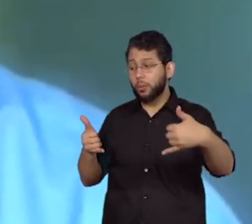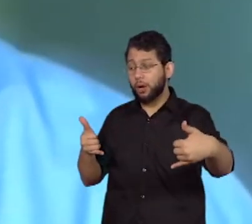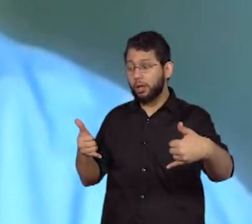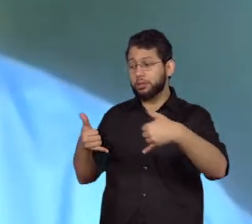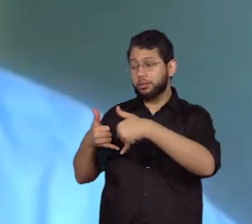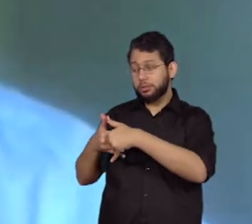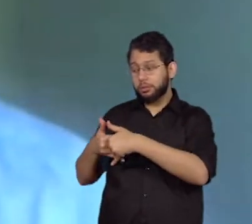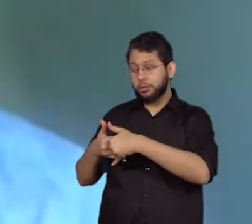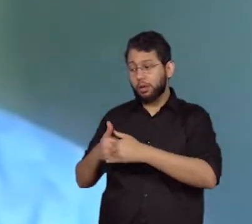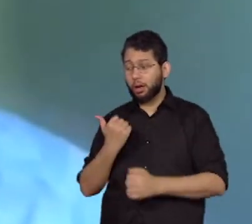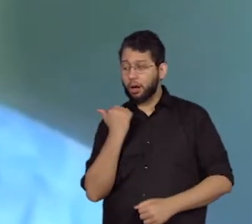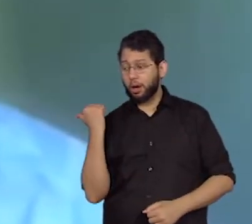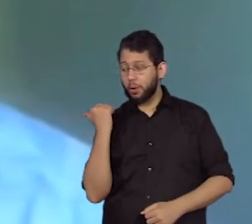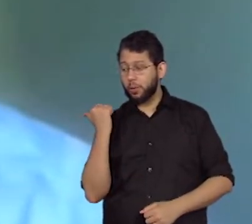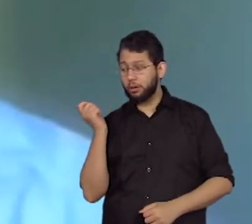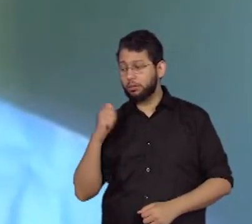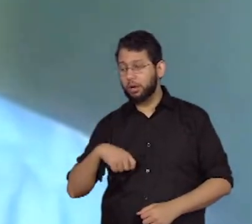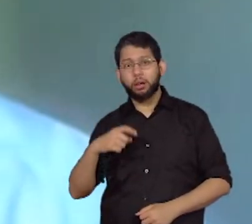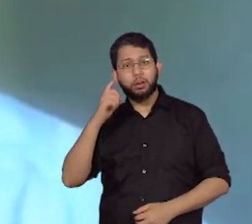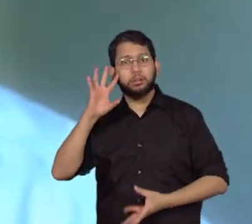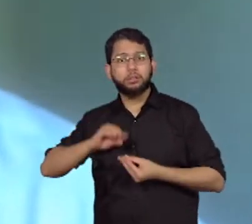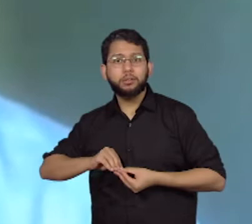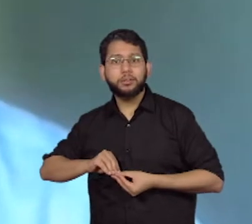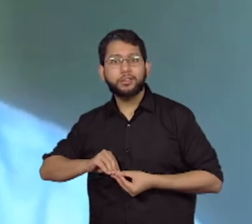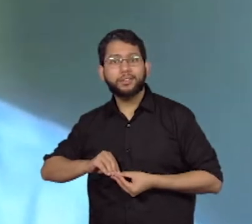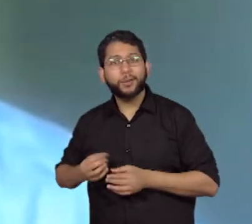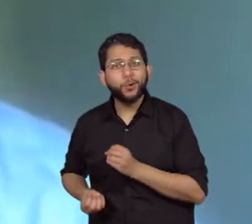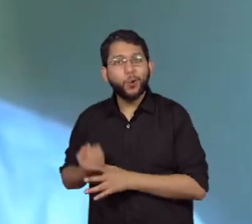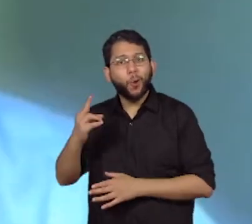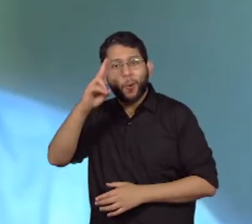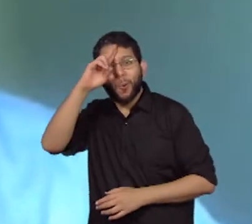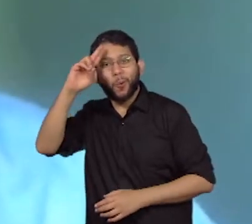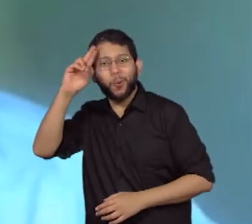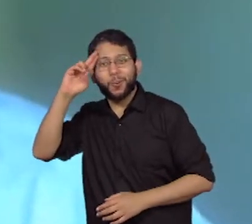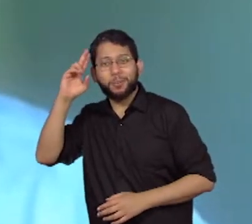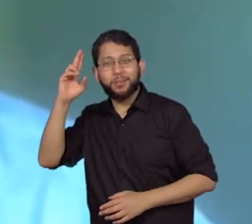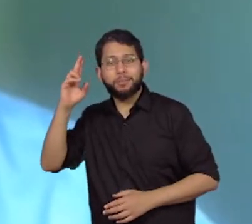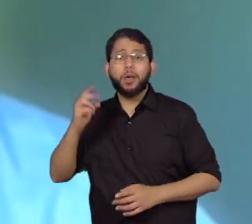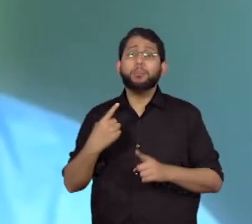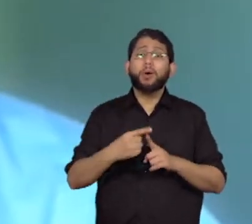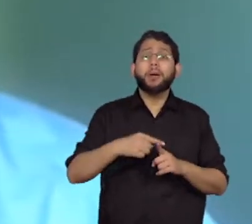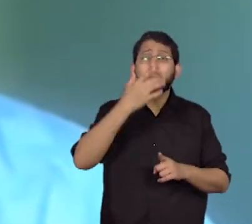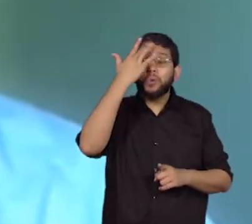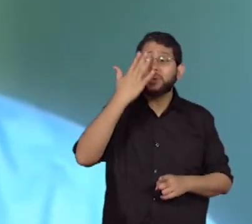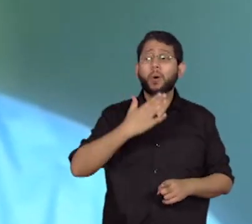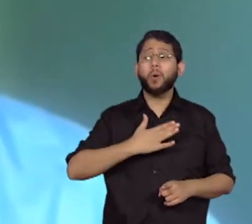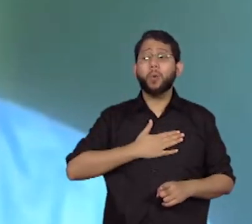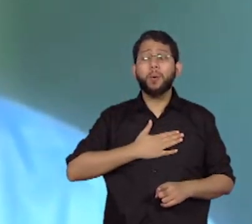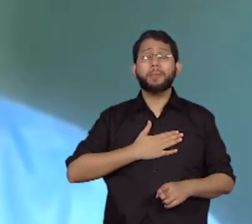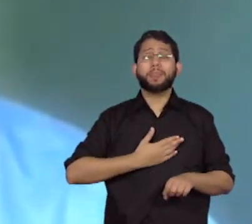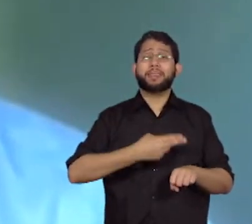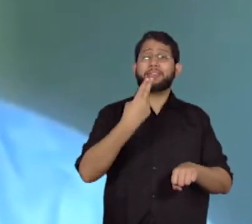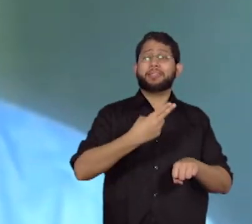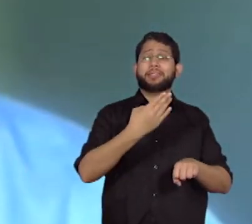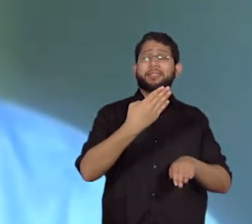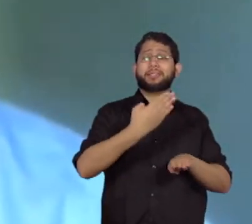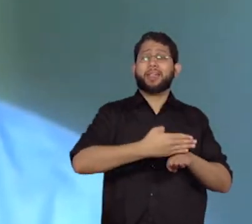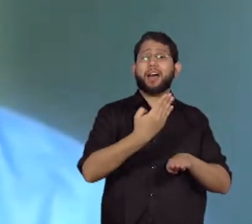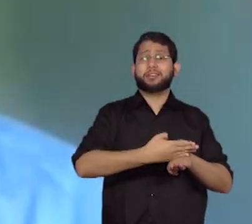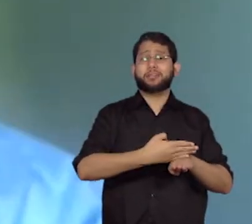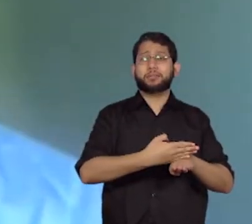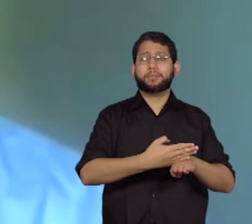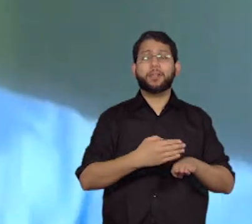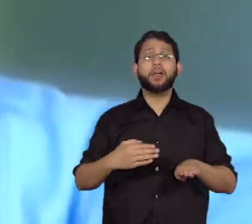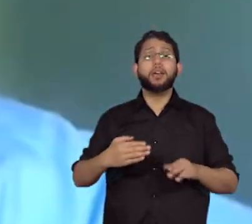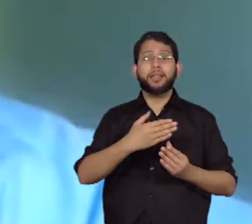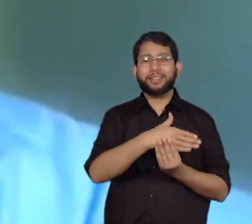questão do táxi, que era um serviço que não agradava as pessoas na época. O Uber só se